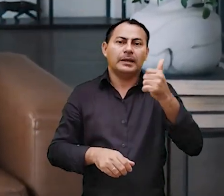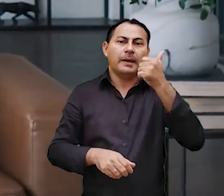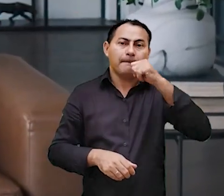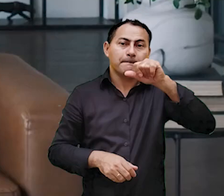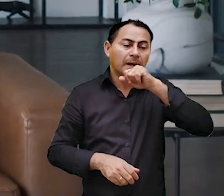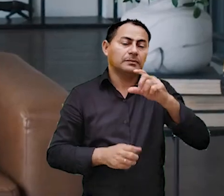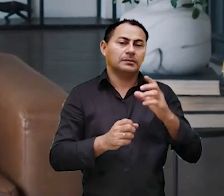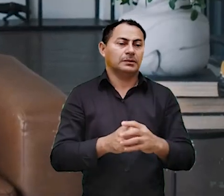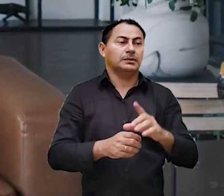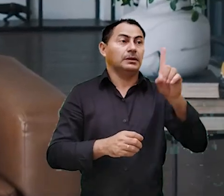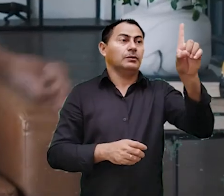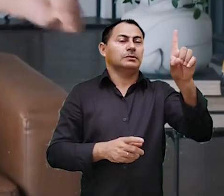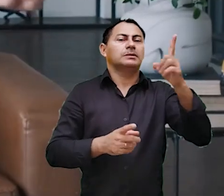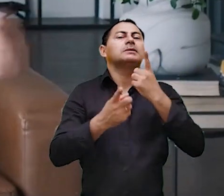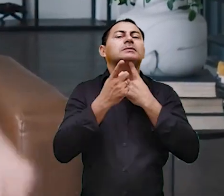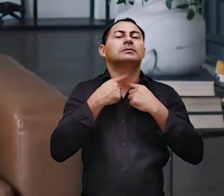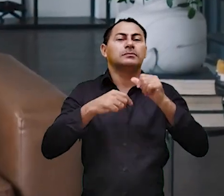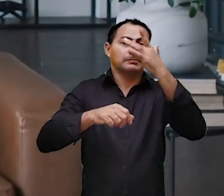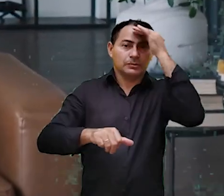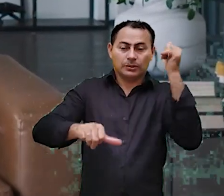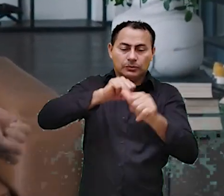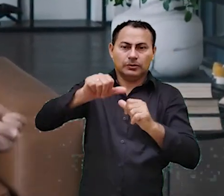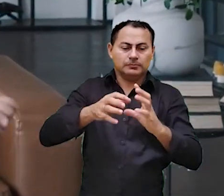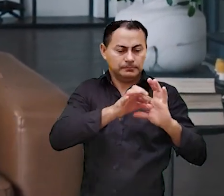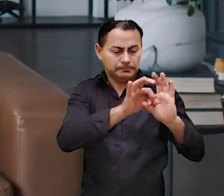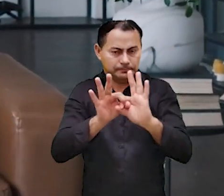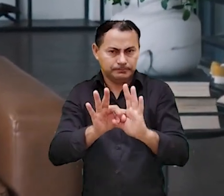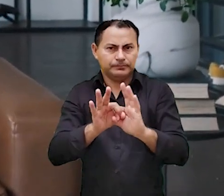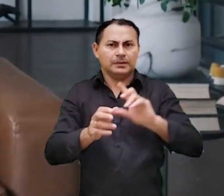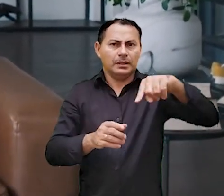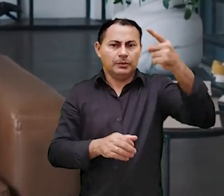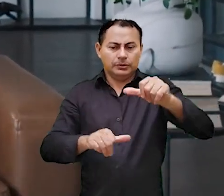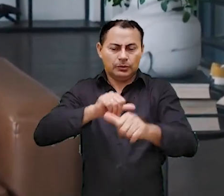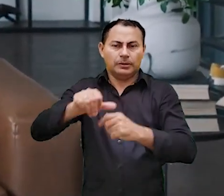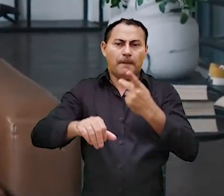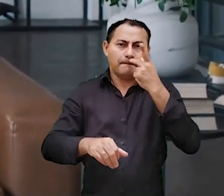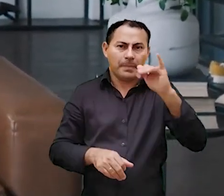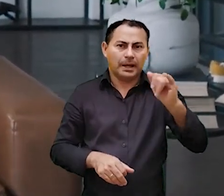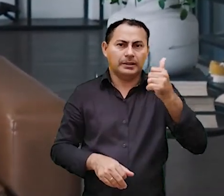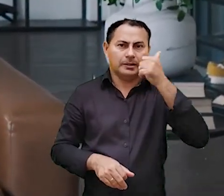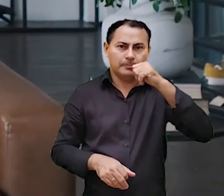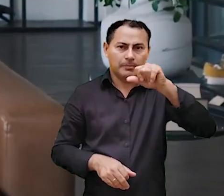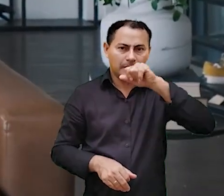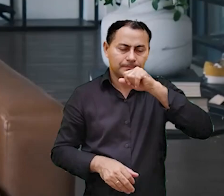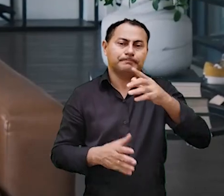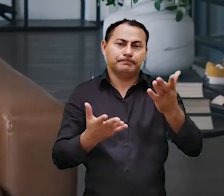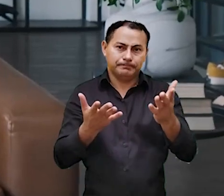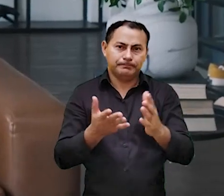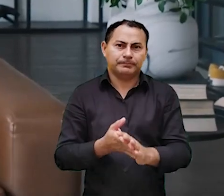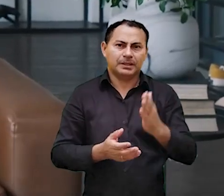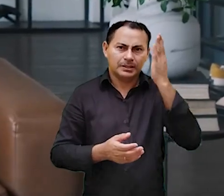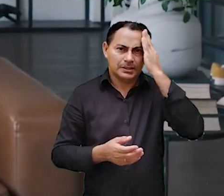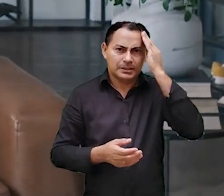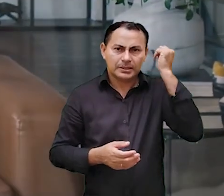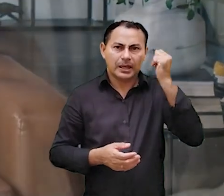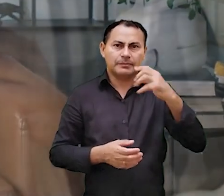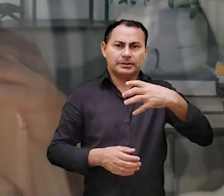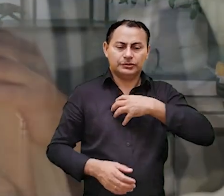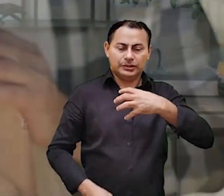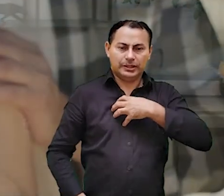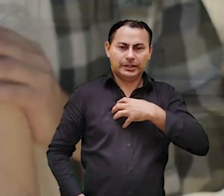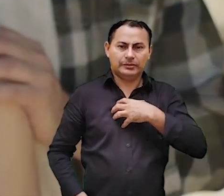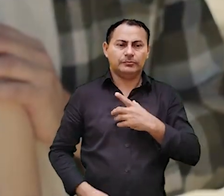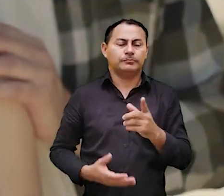tornar pai e mãe. Deus deseja que as pessoas tornem-se parceiros e depois se tornem pais. Sabe,